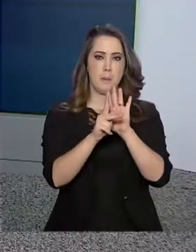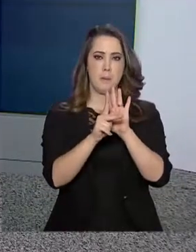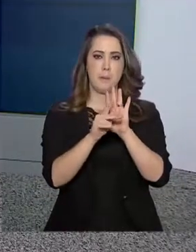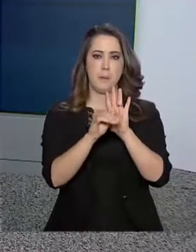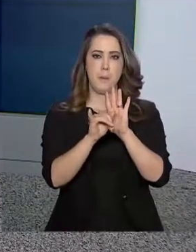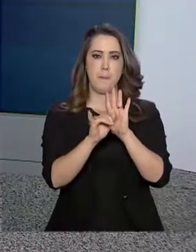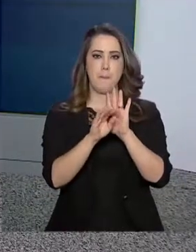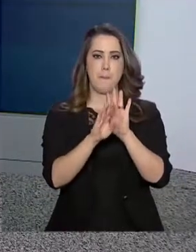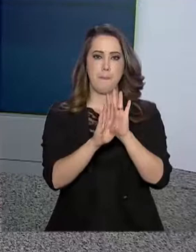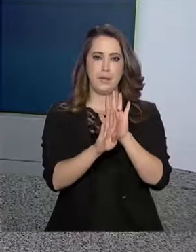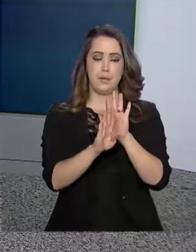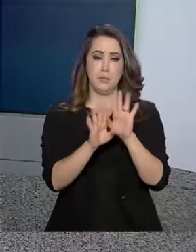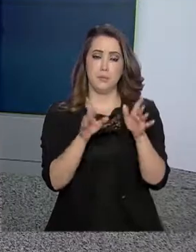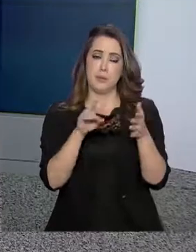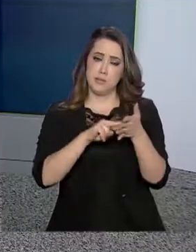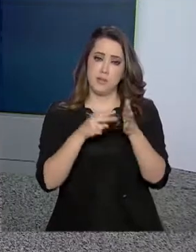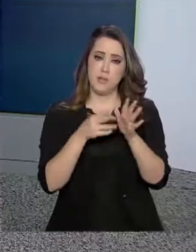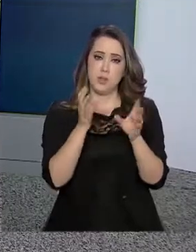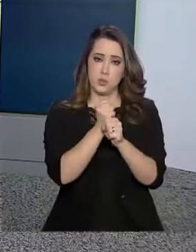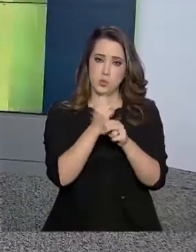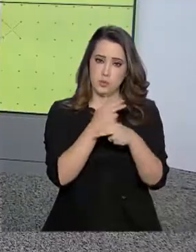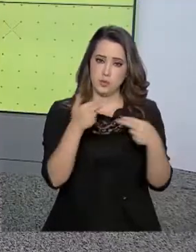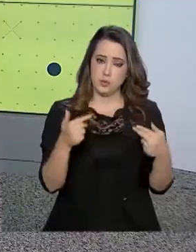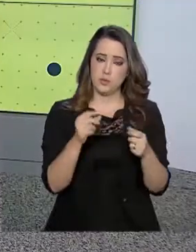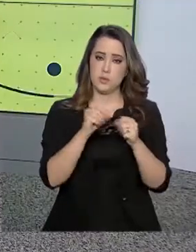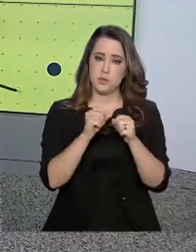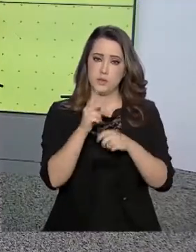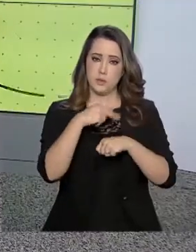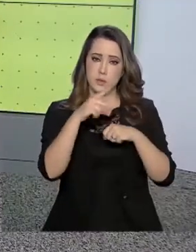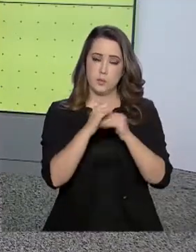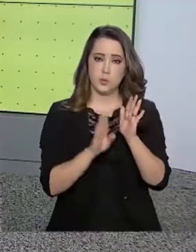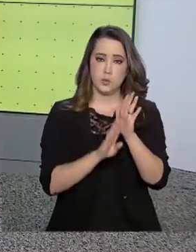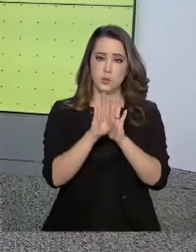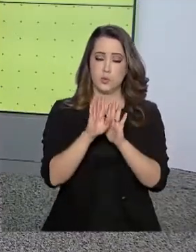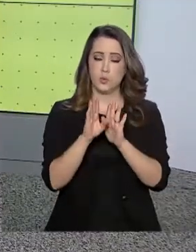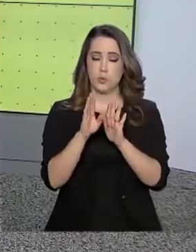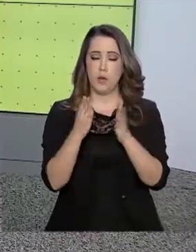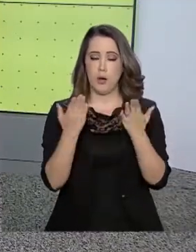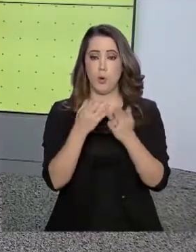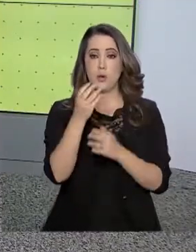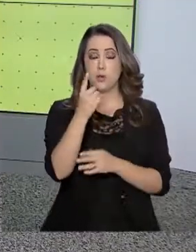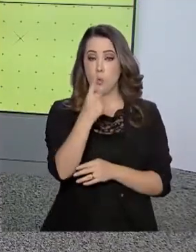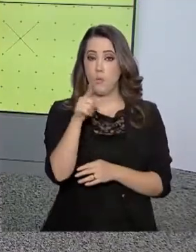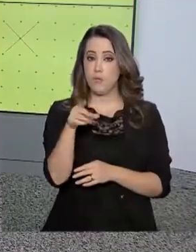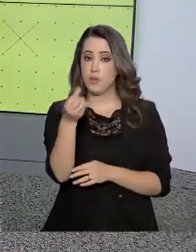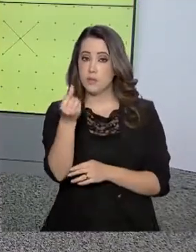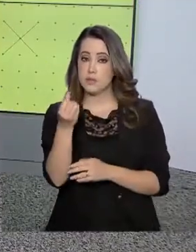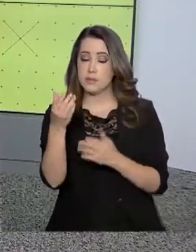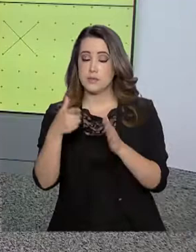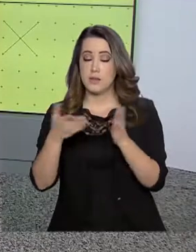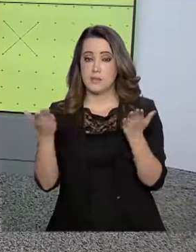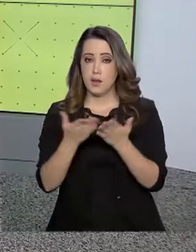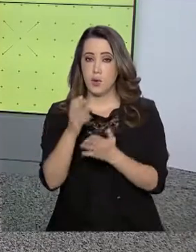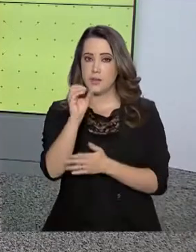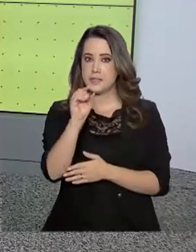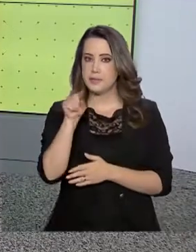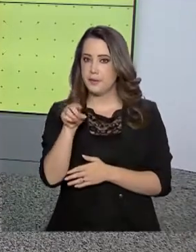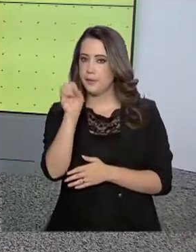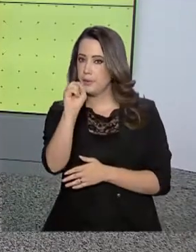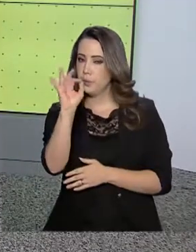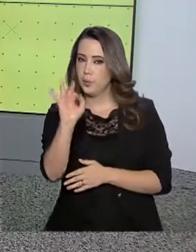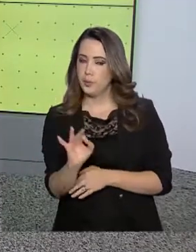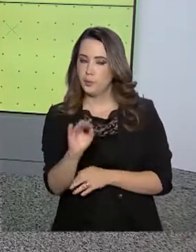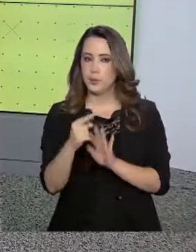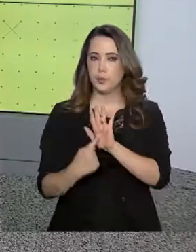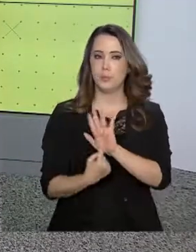bruto, que é a soma das riquezas produzidas no país, passou de 1,6 para 0,8%. É o que mostra o relatório